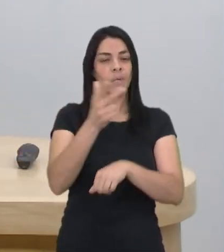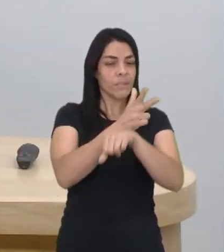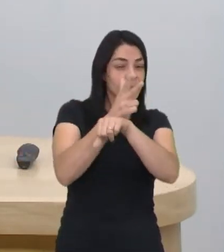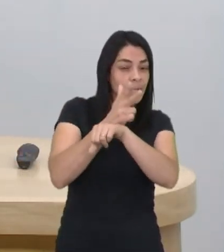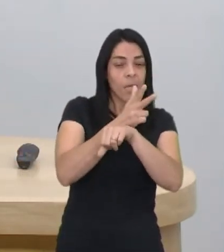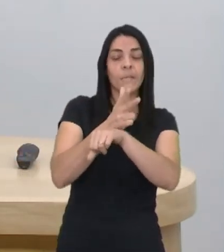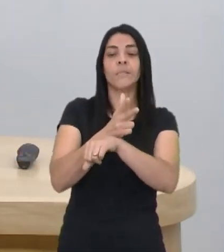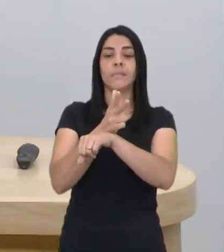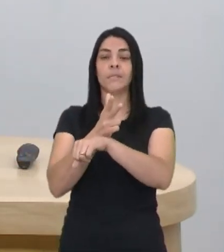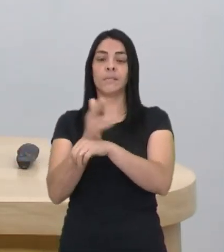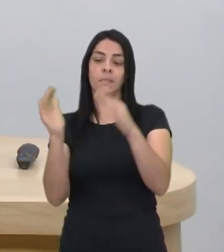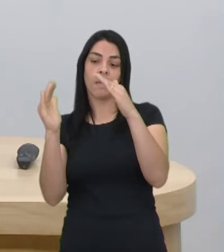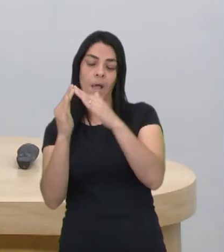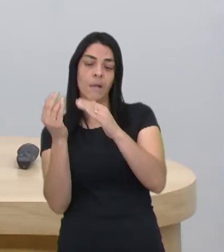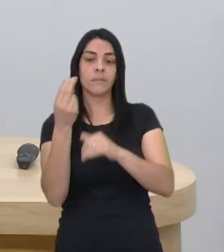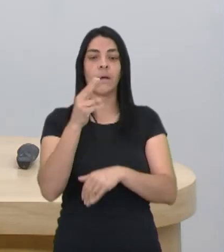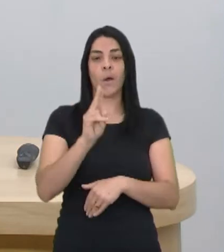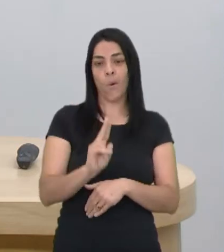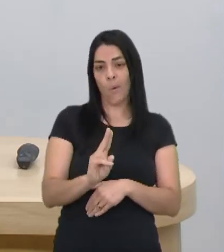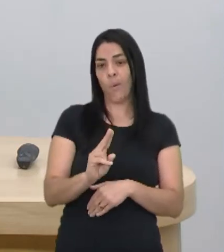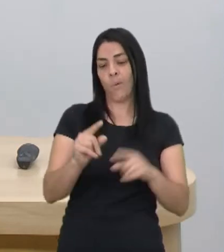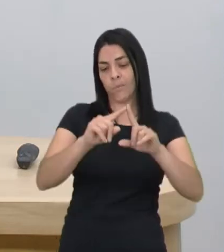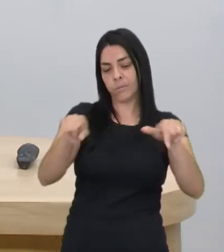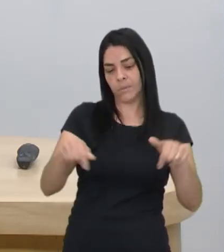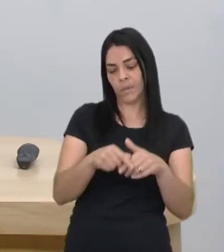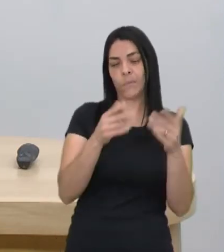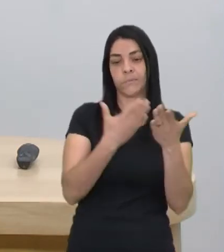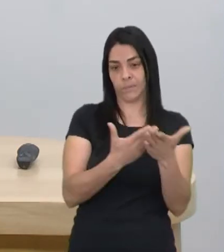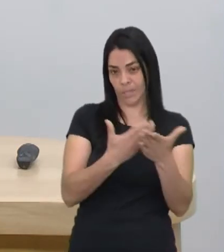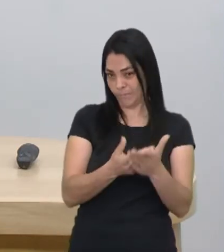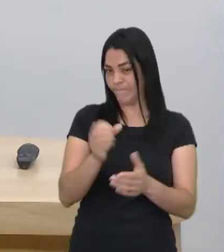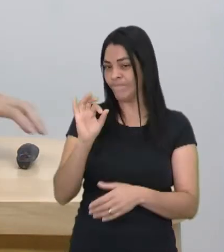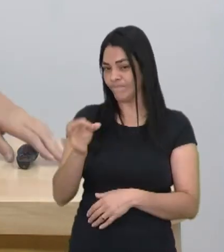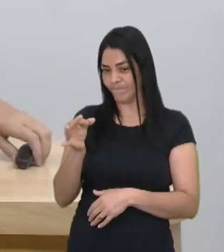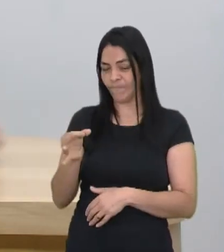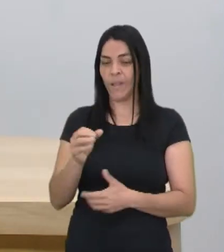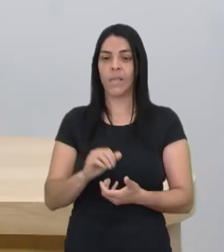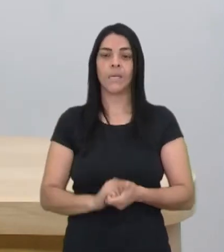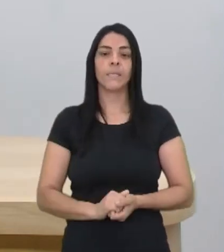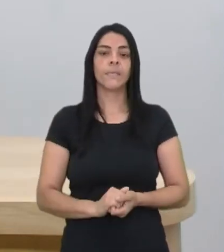disse, ou em casa ou mesmo em sala de aula, tá bom?